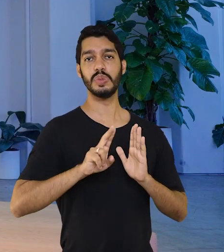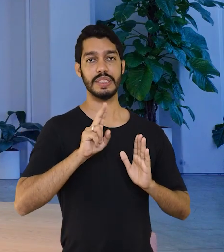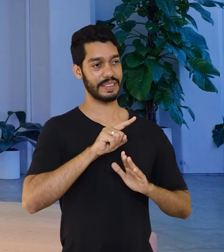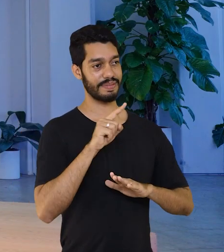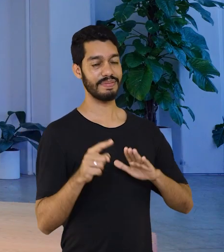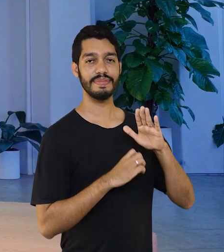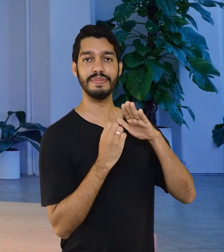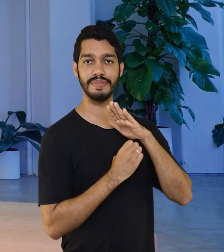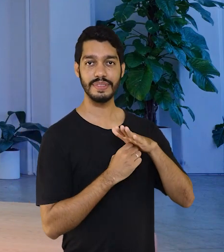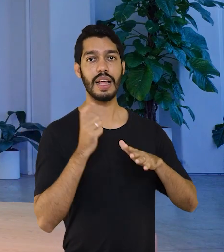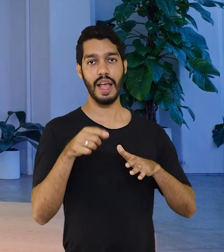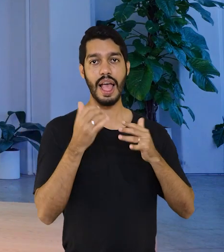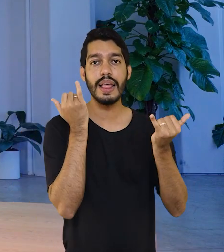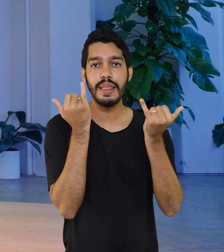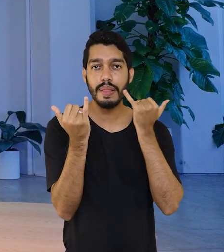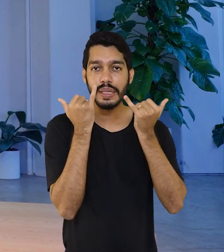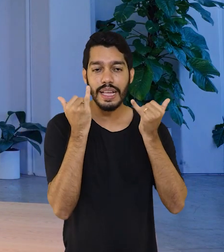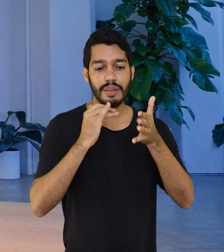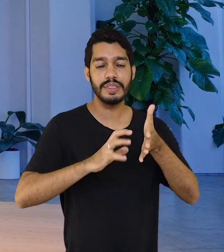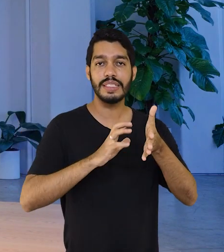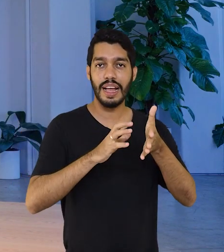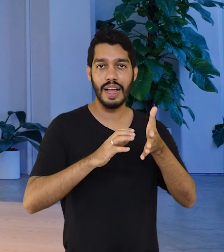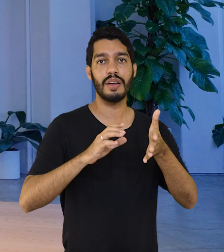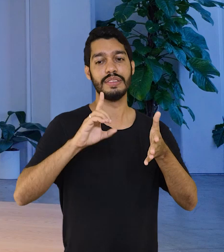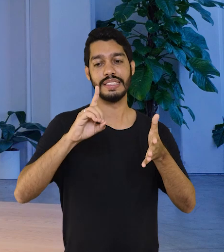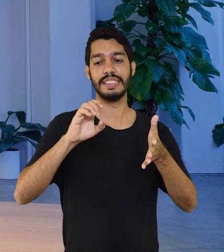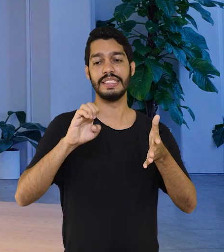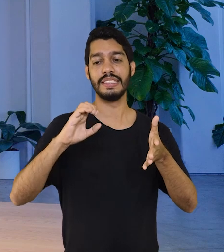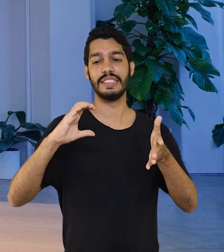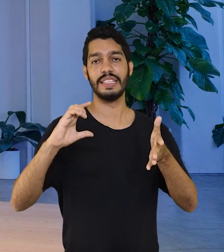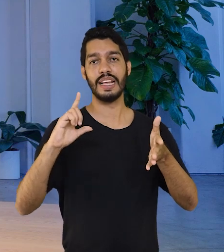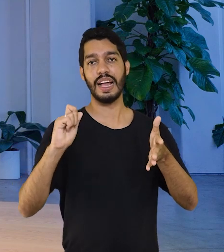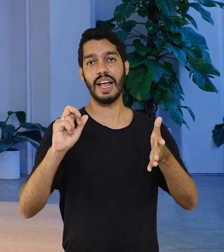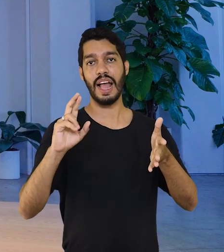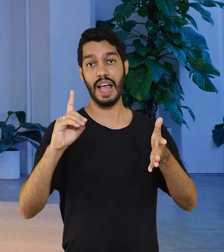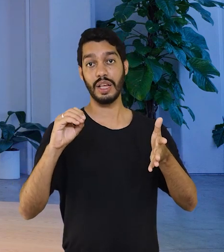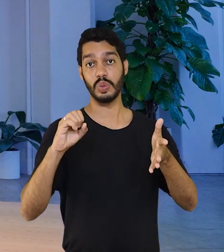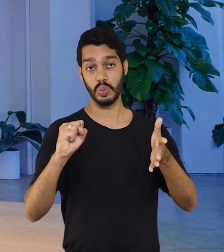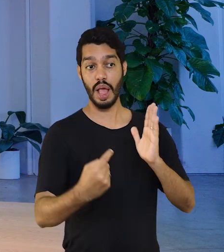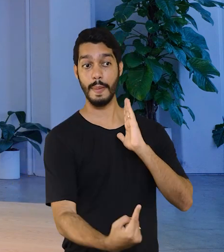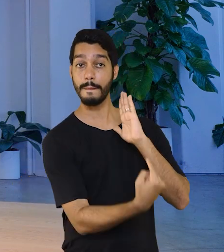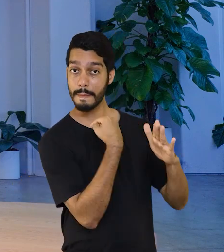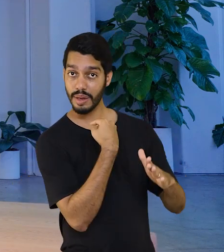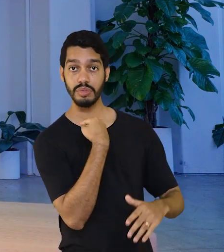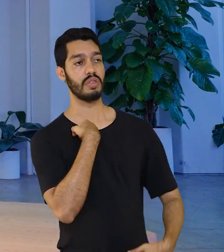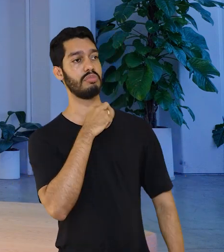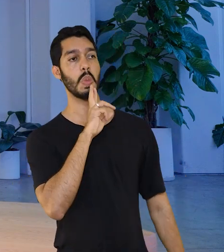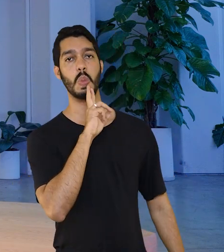então eram dados declarados. Eram o que as pessoas diziam que elas faziam.